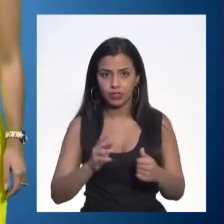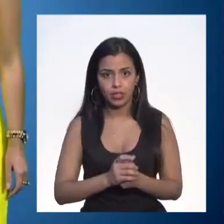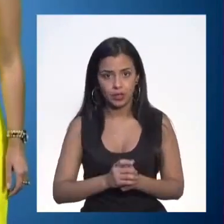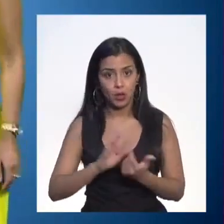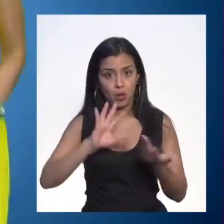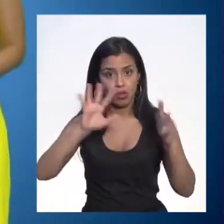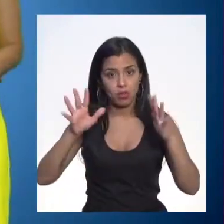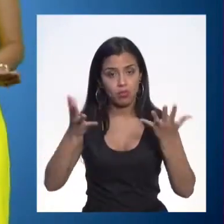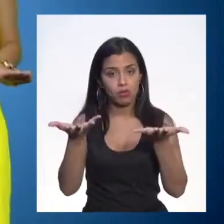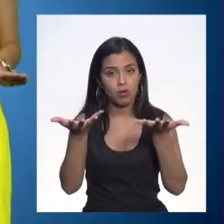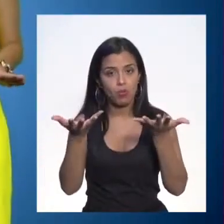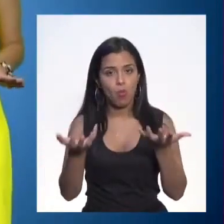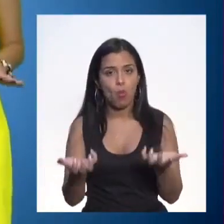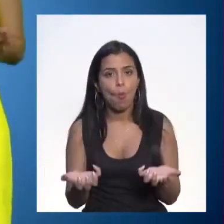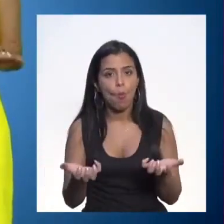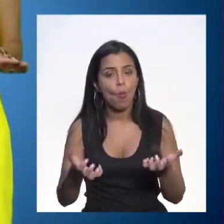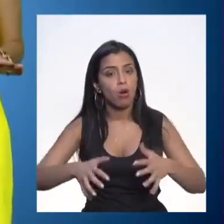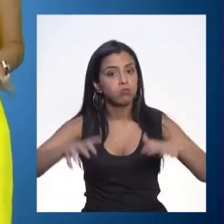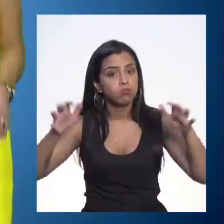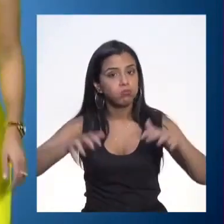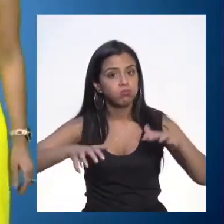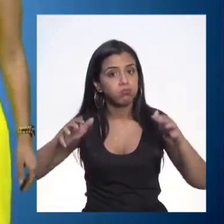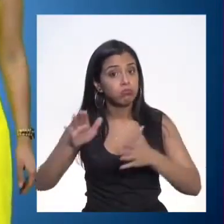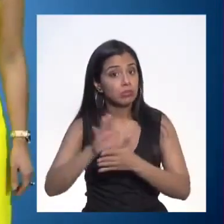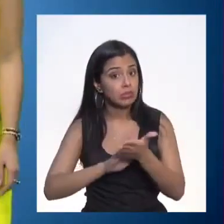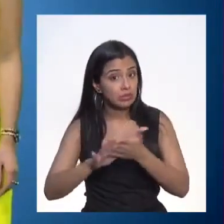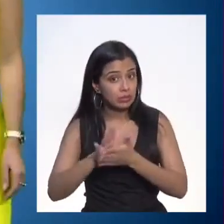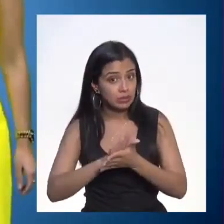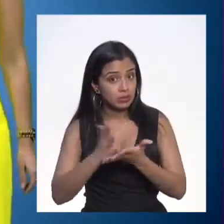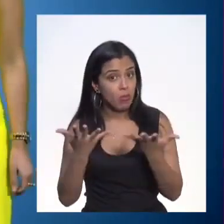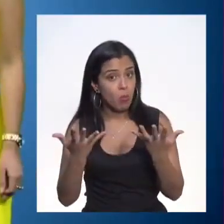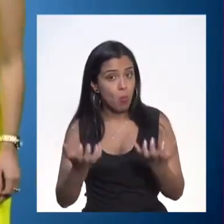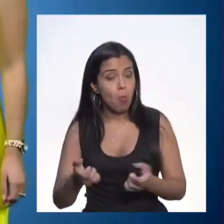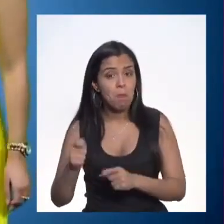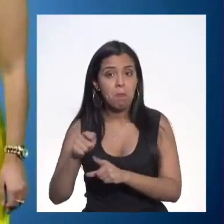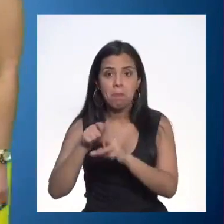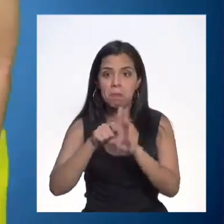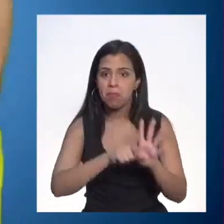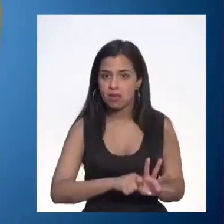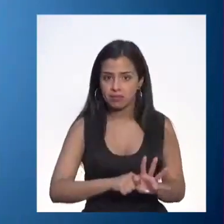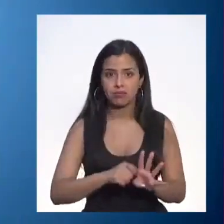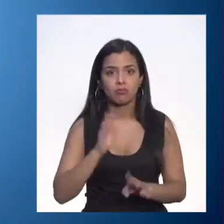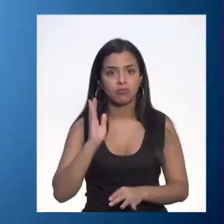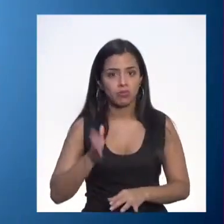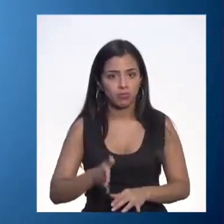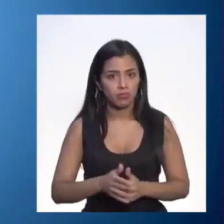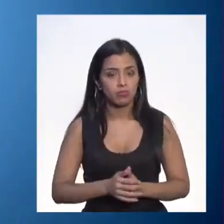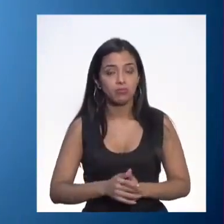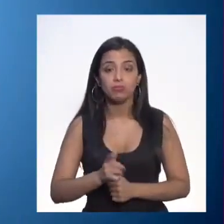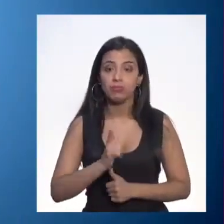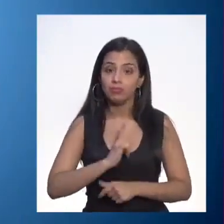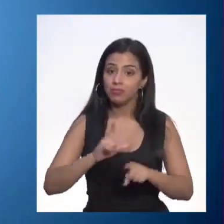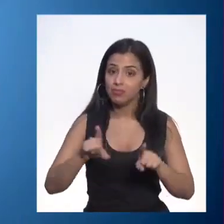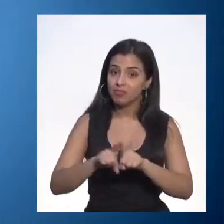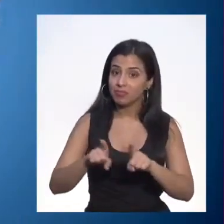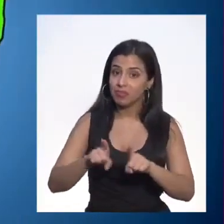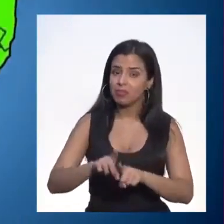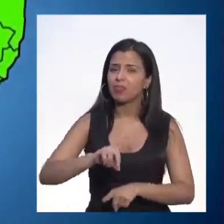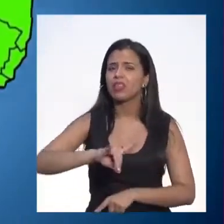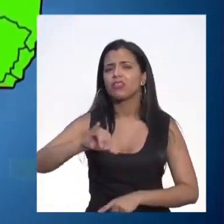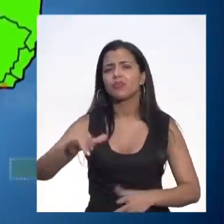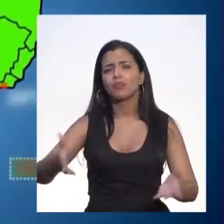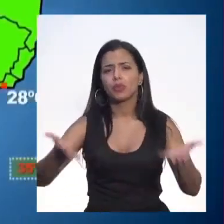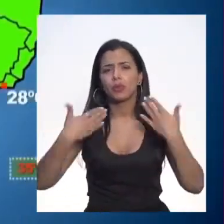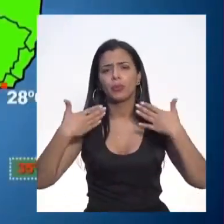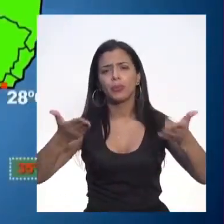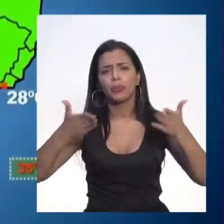tempo fica seco, sem possibilidade de chuva. A seca já dura meses em algumas regiões. E teremos mais um dia quente no